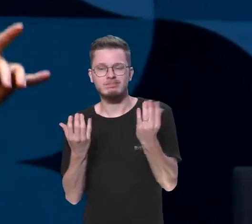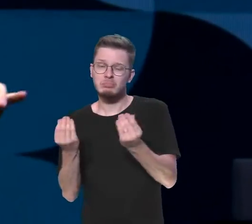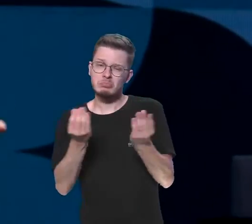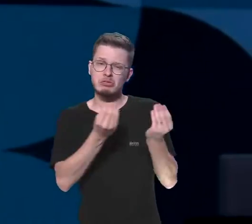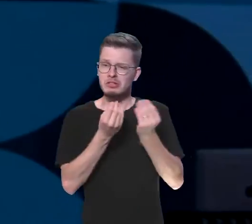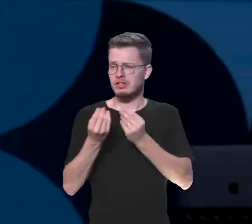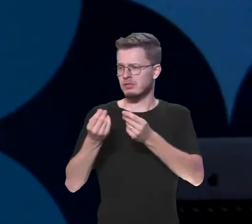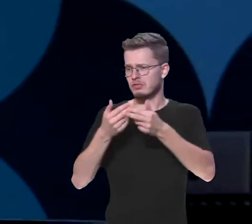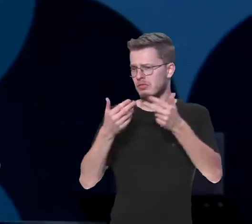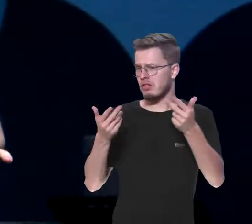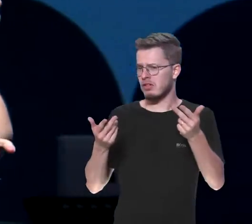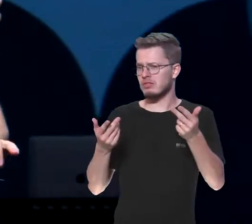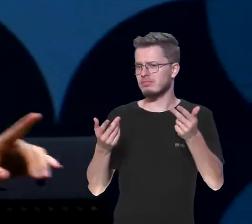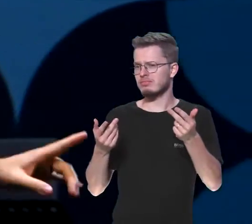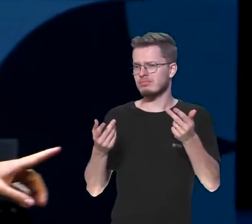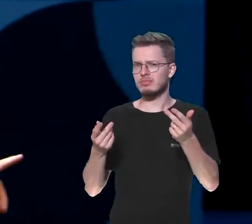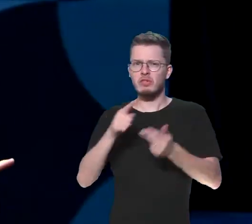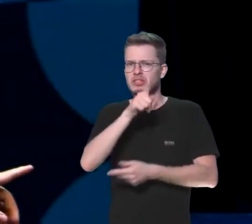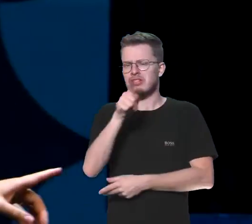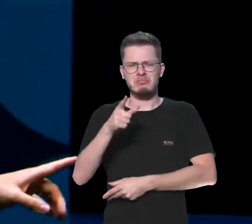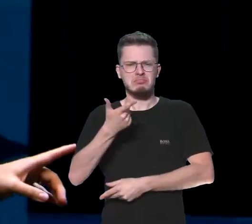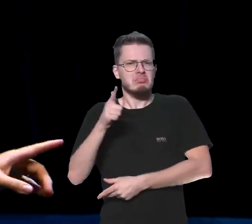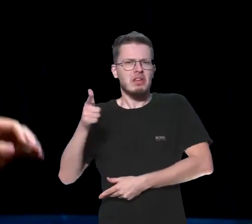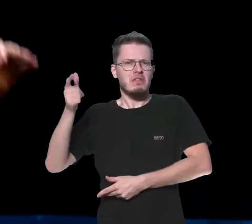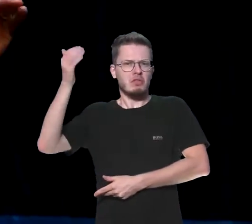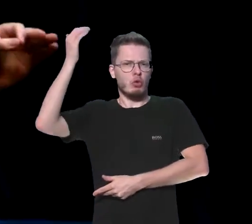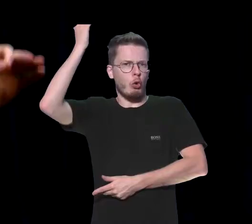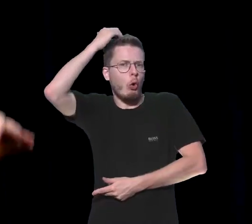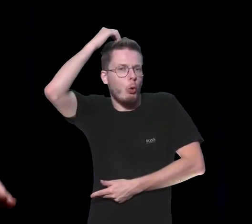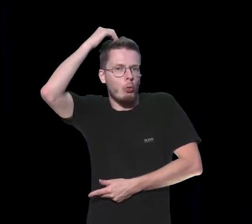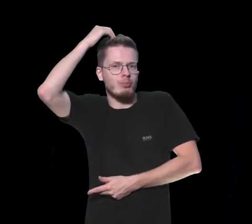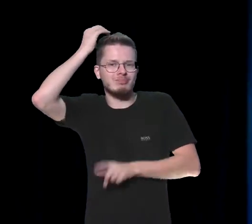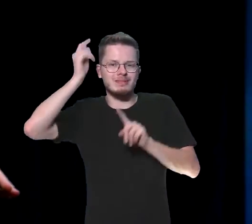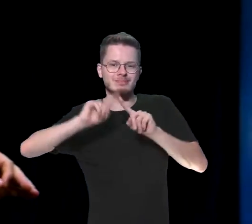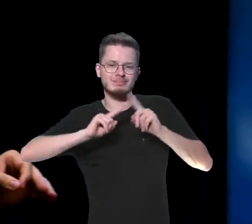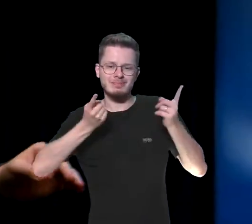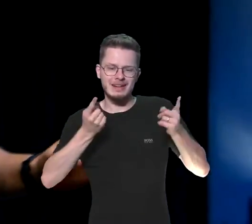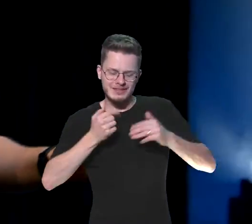feridas legítimas que você não teve culpa nenhuma. Porém,